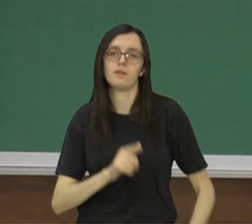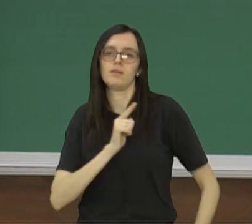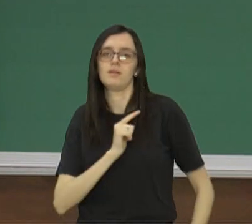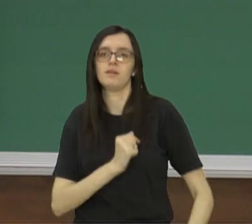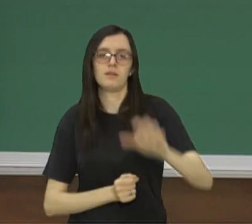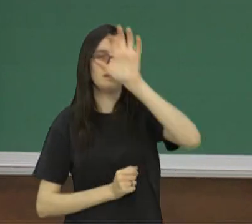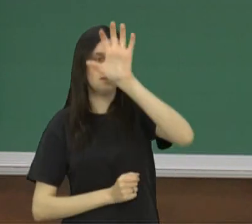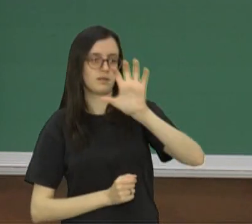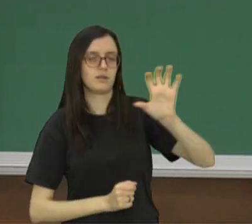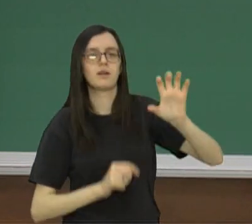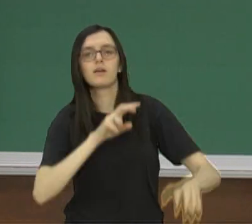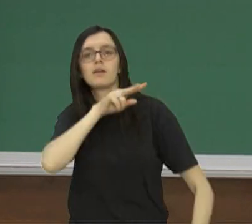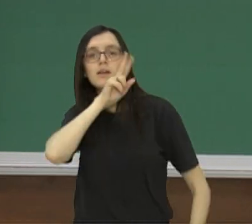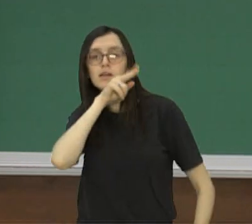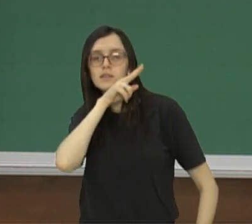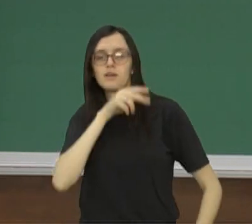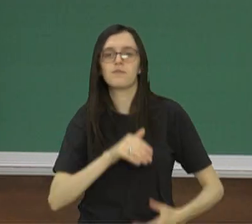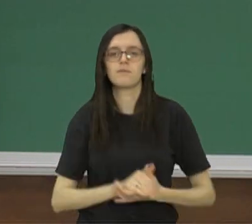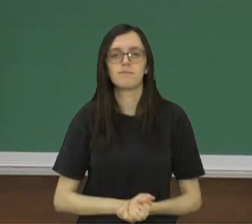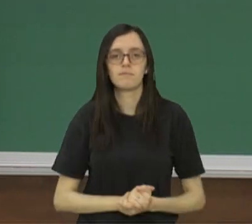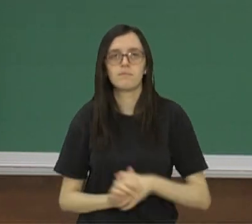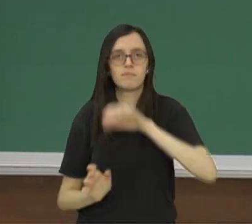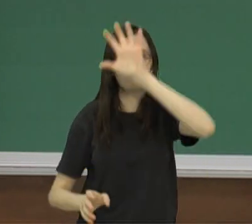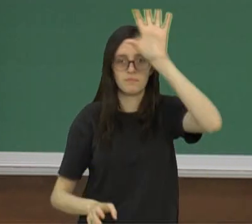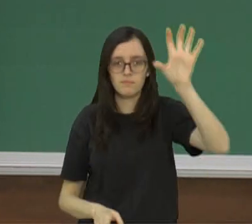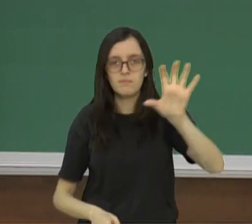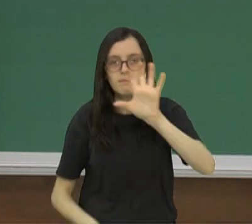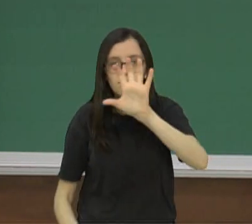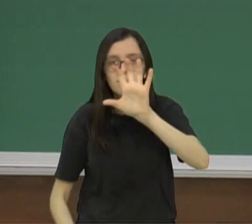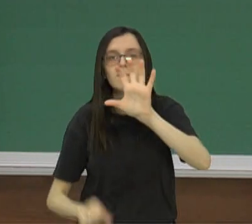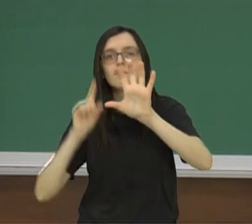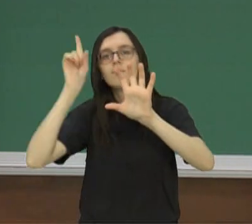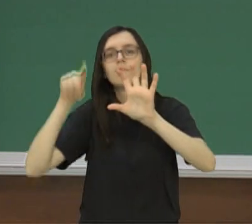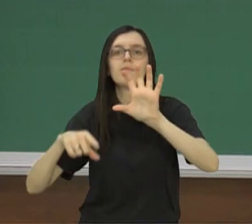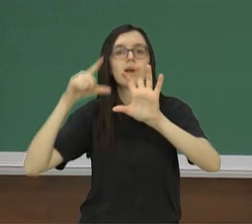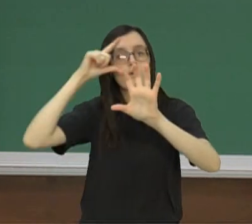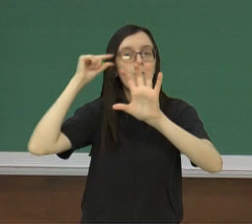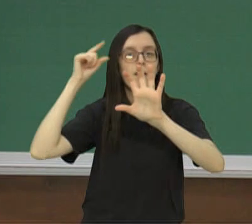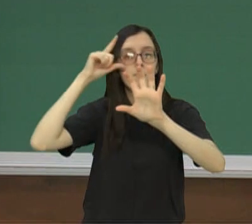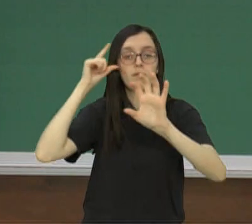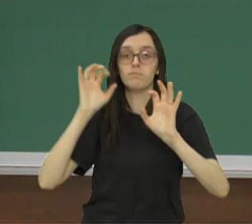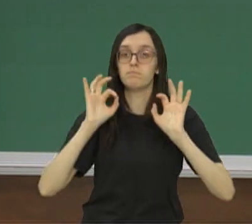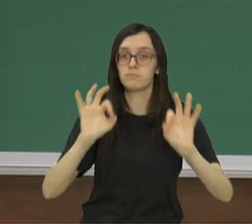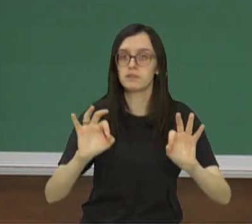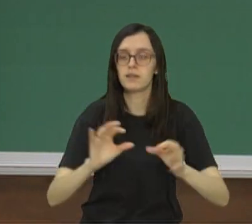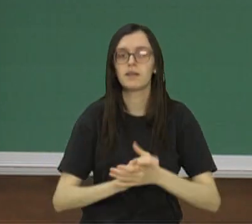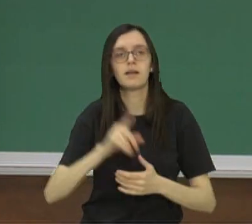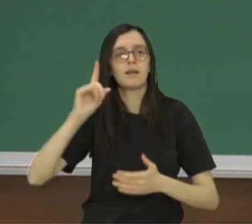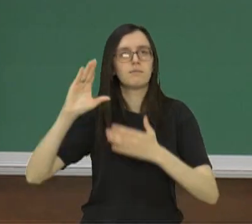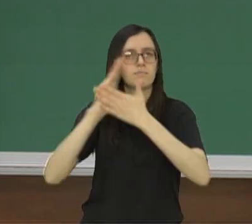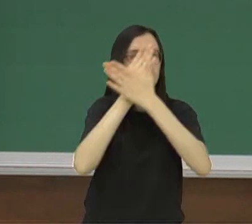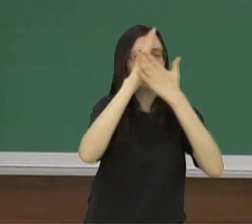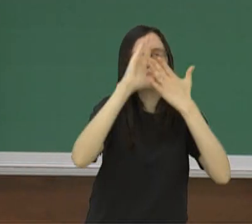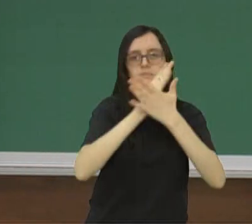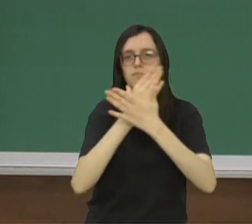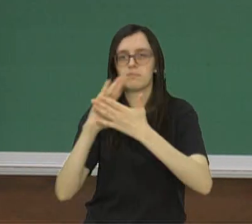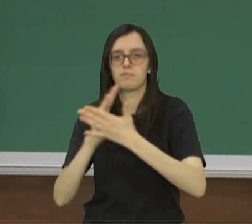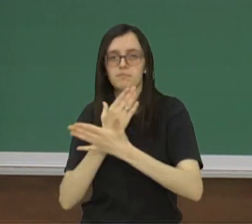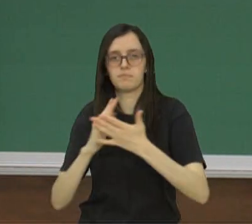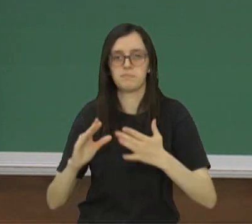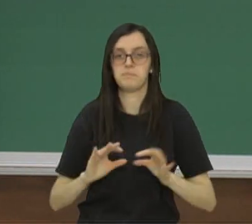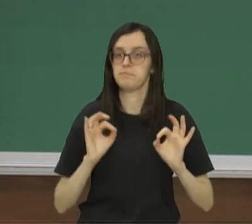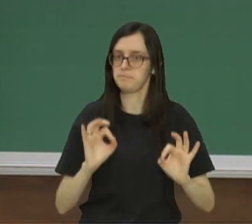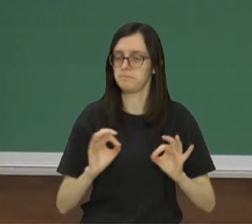região intermediária de Cascavel e a região intermediária de Guarapuava, certo? Então, essas são as regiões intermediárias,